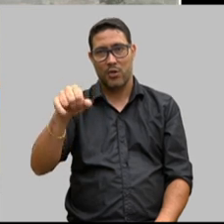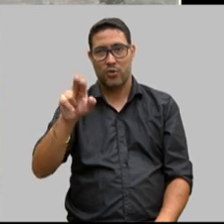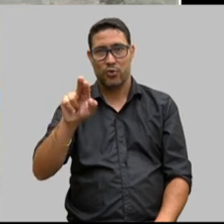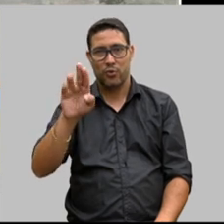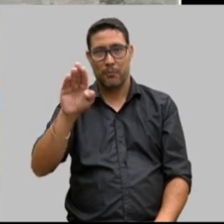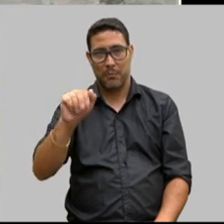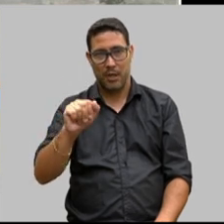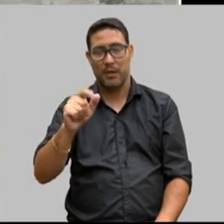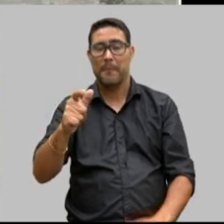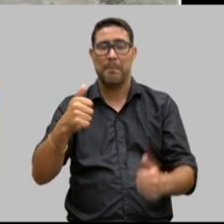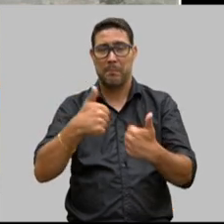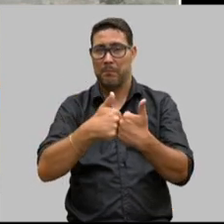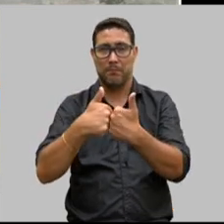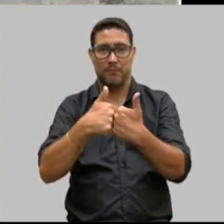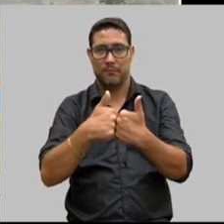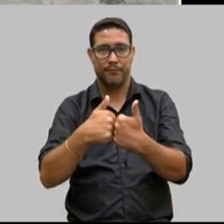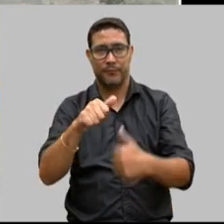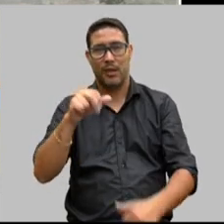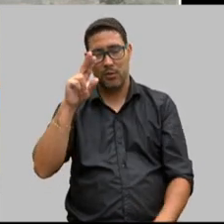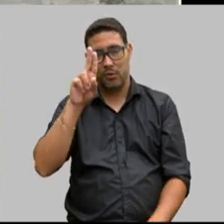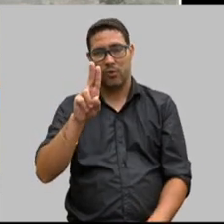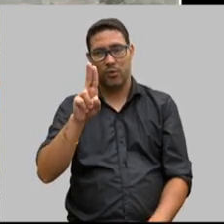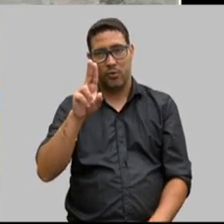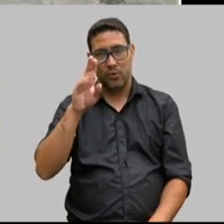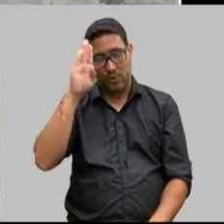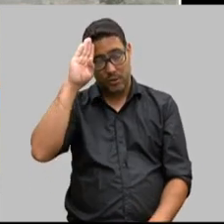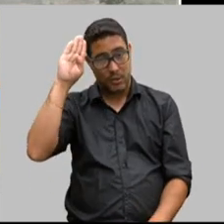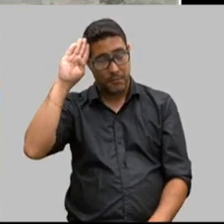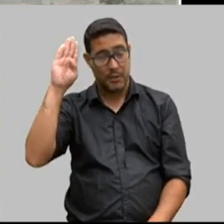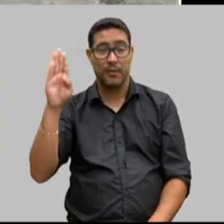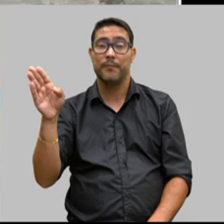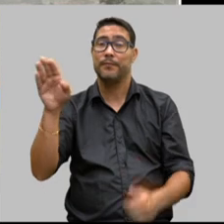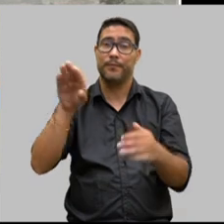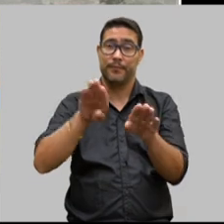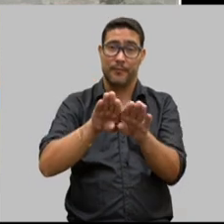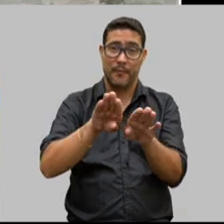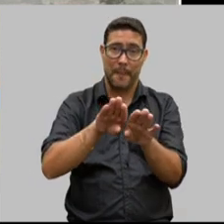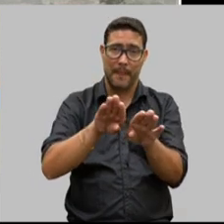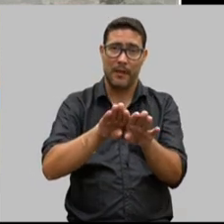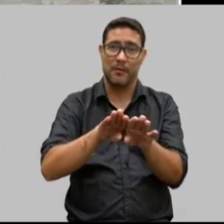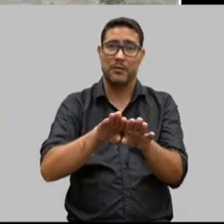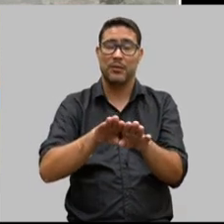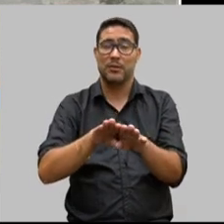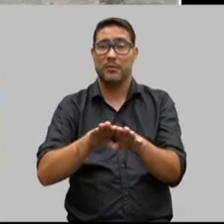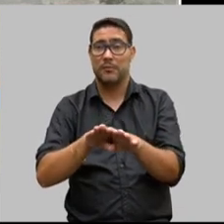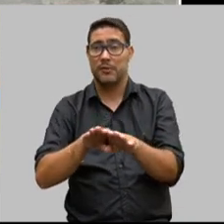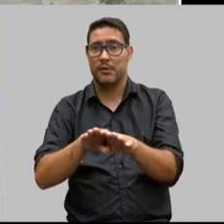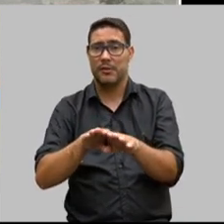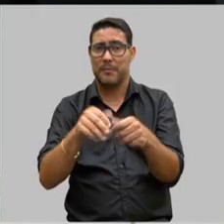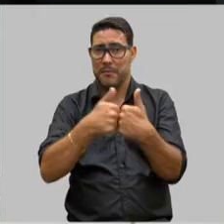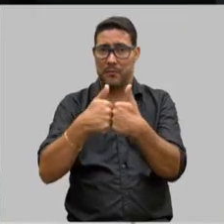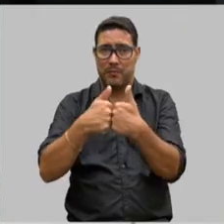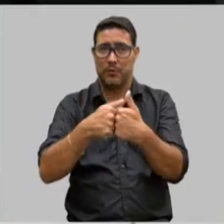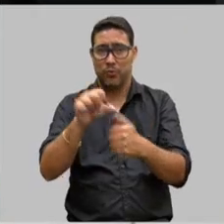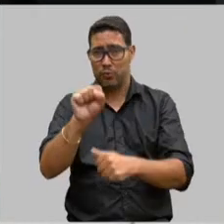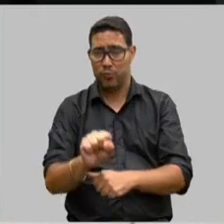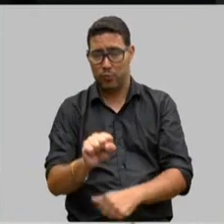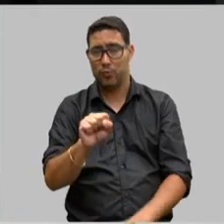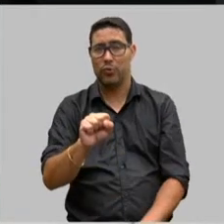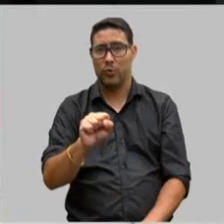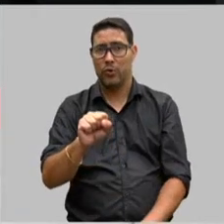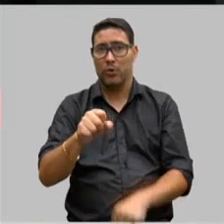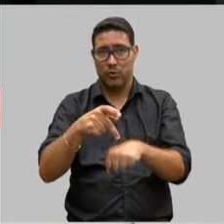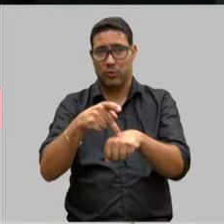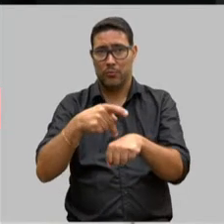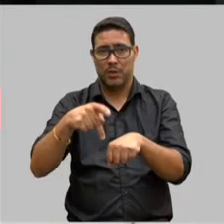universidade. Ciclones extratropicais severos no sul do país, e nós temos inúmeros